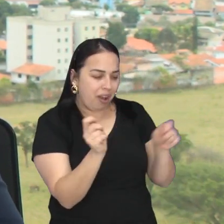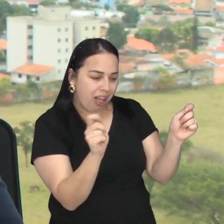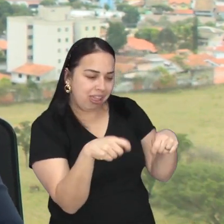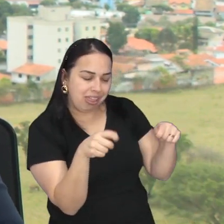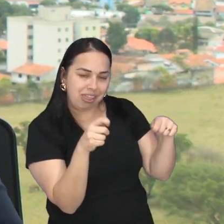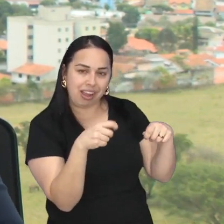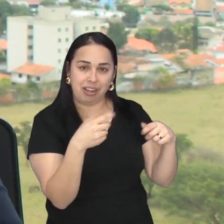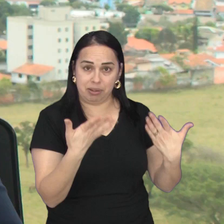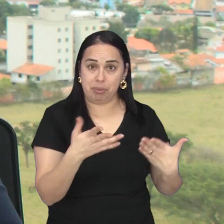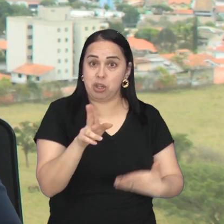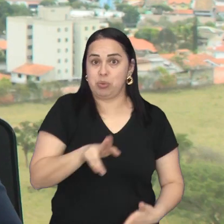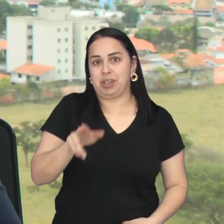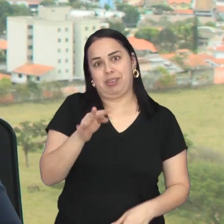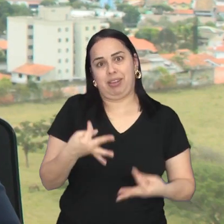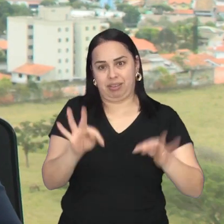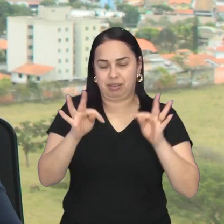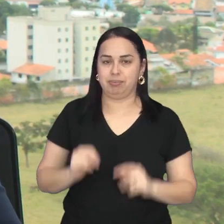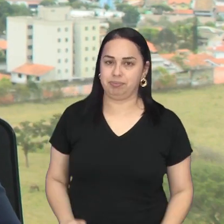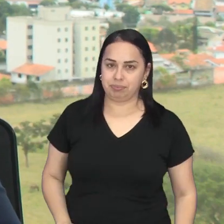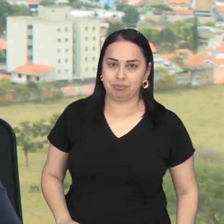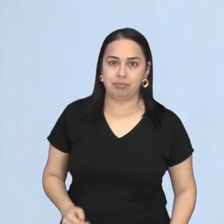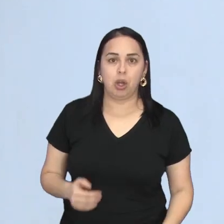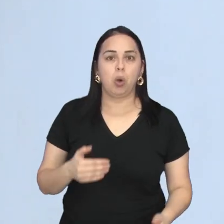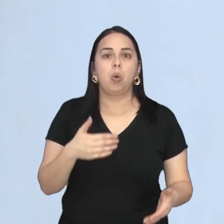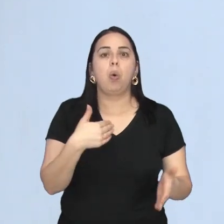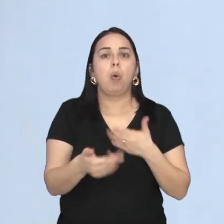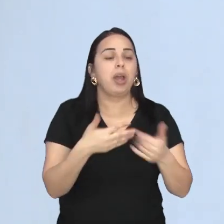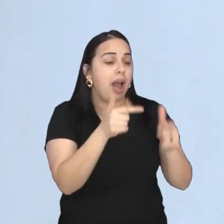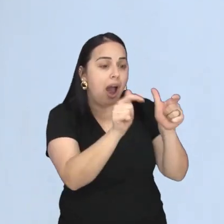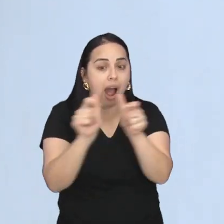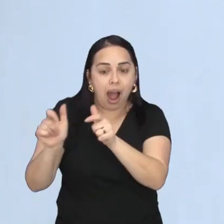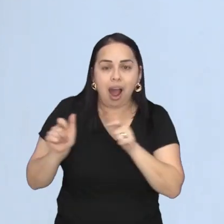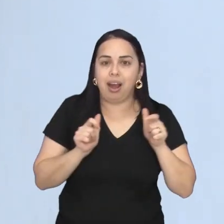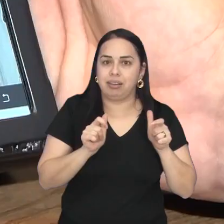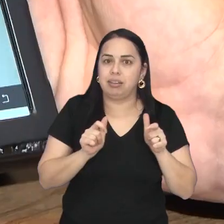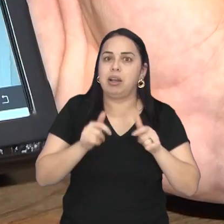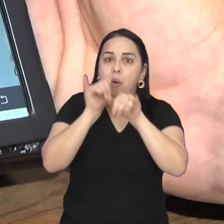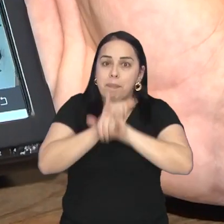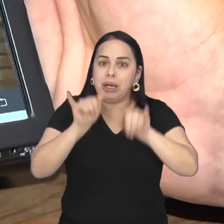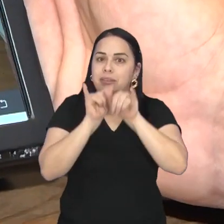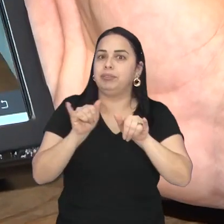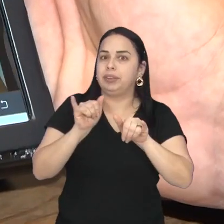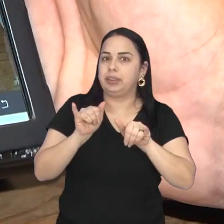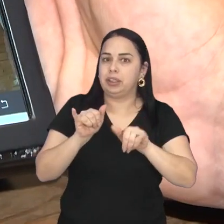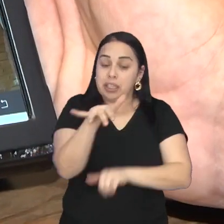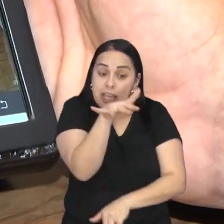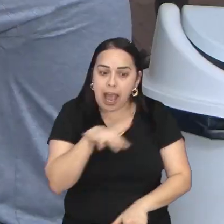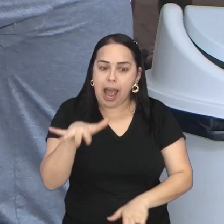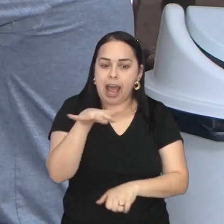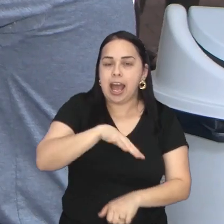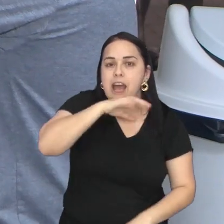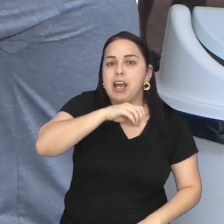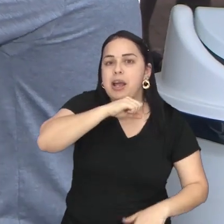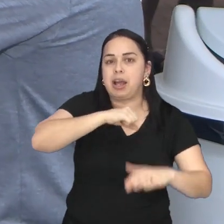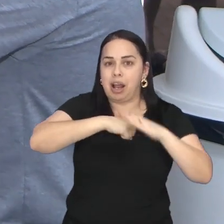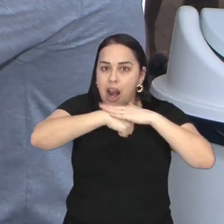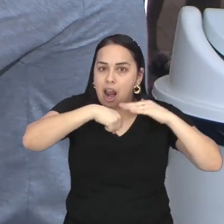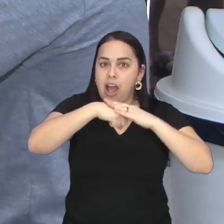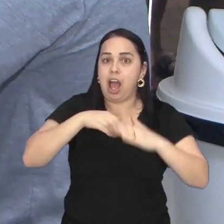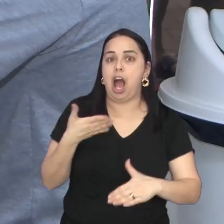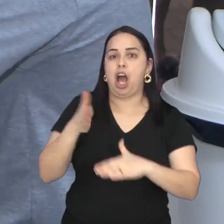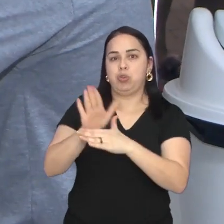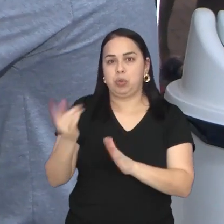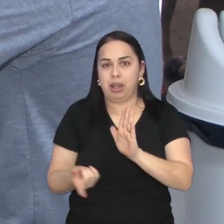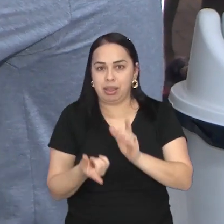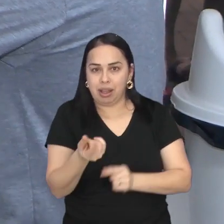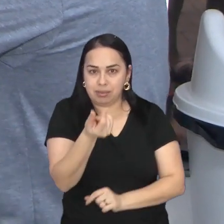empregado mas ele não deixa de ver o seu Pet pela nossa tecnologia a qualquer momento mas seja qual área for o recado que fica é que o mercado pet é